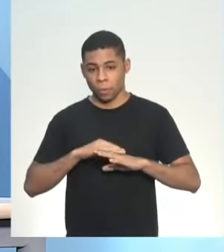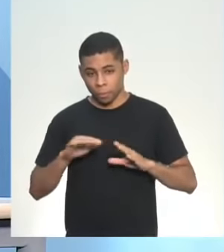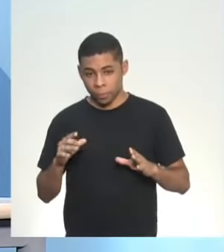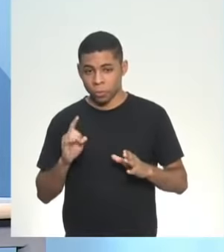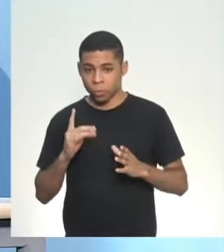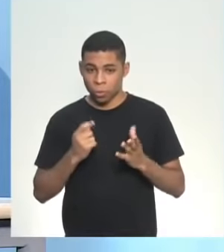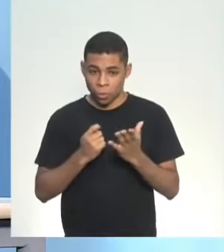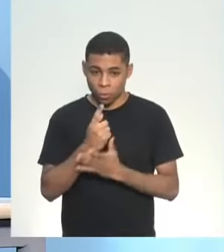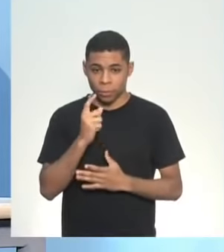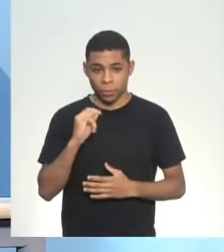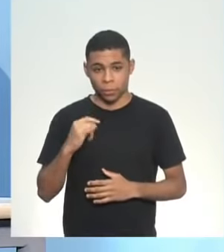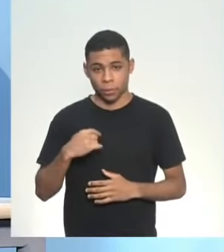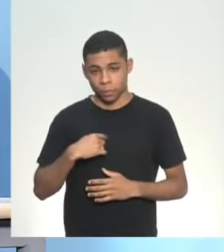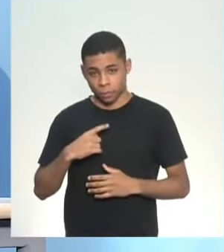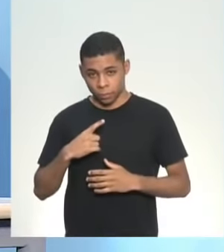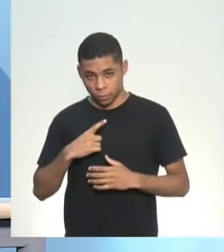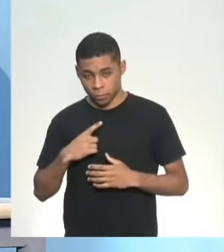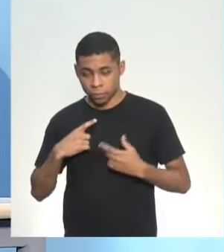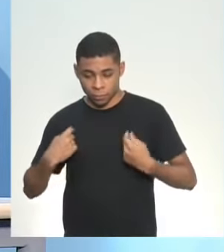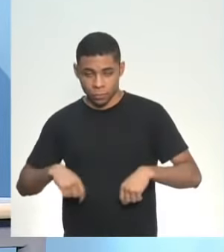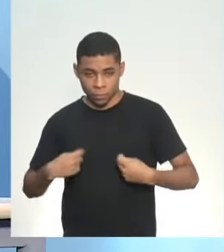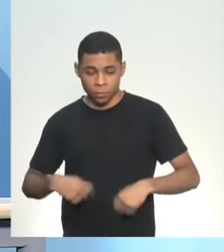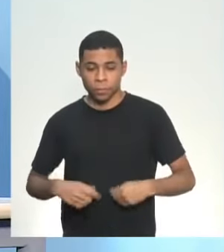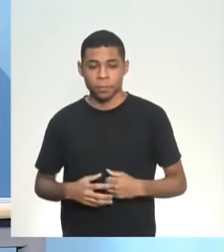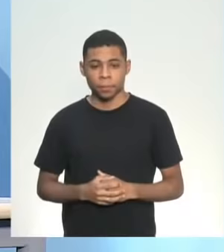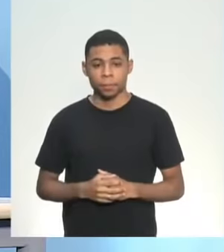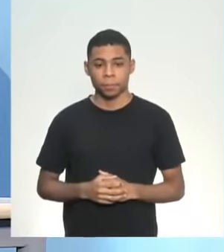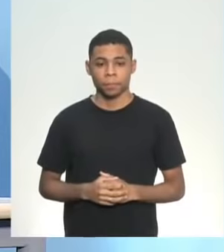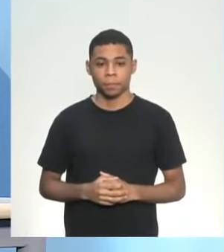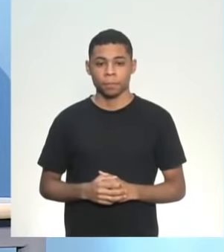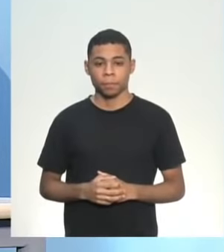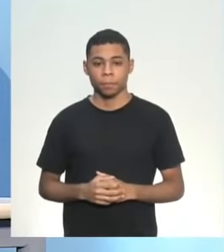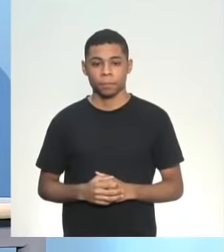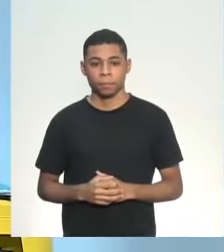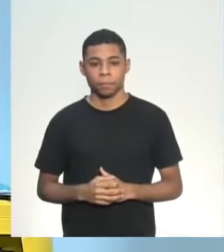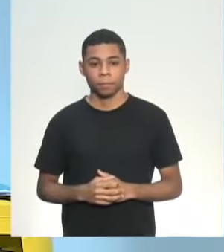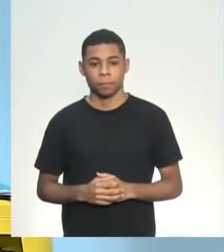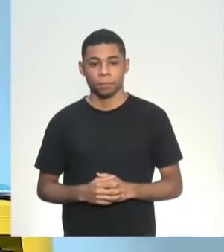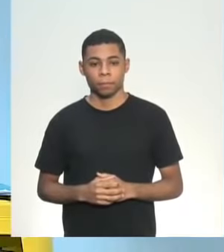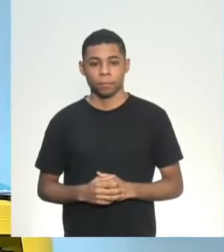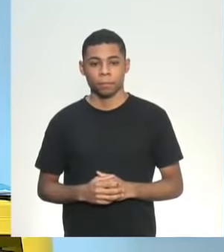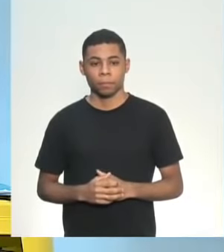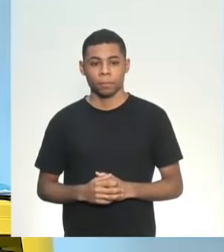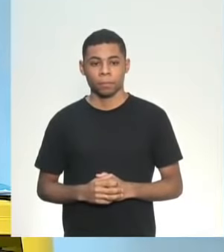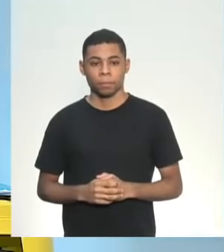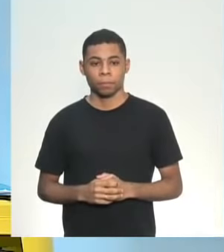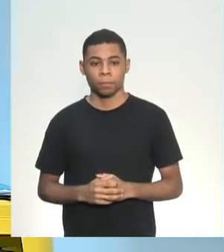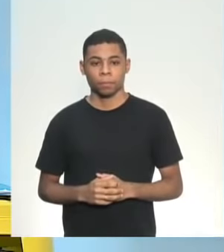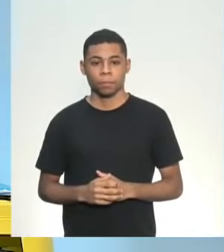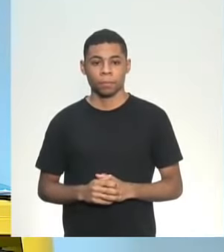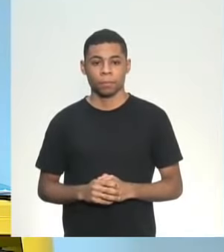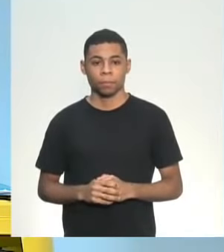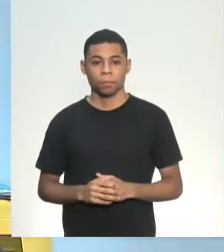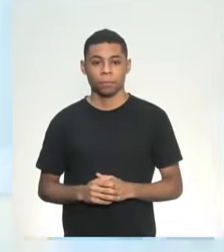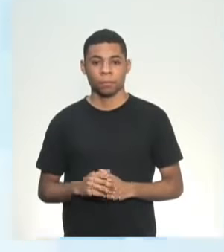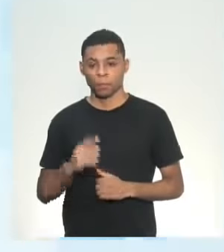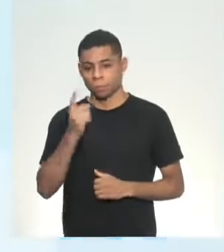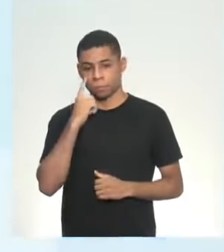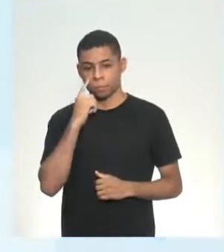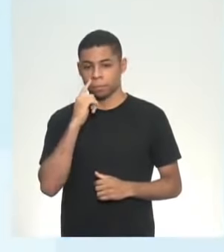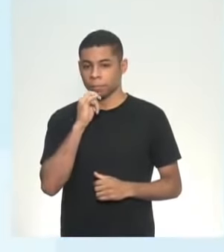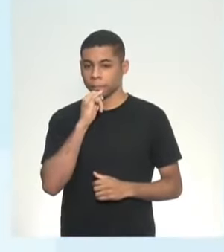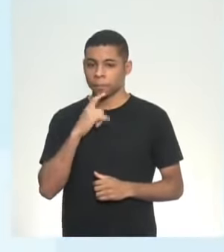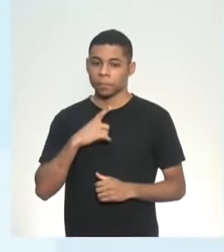we need If I need a sua compra as coisas se eu precisar delas e finnigan perfeito então eu posso responder assim ó tem um